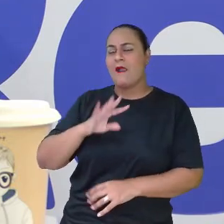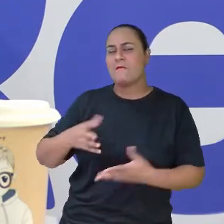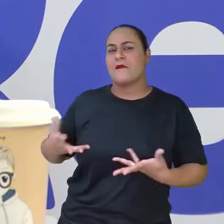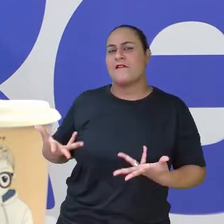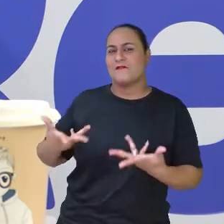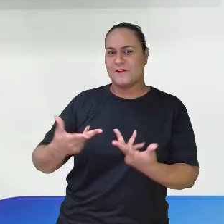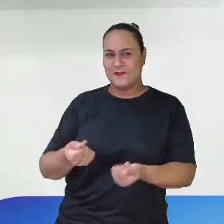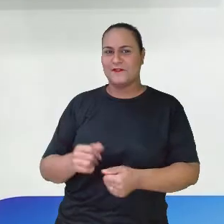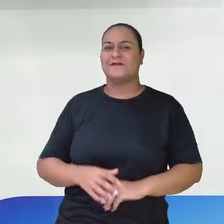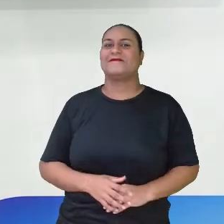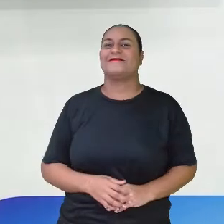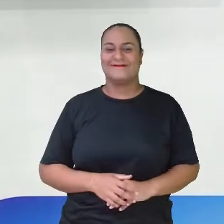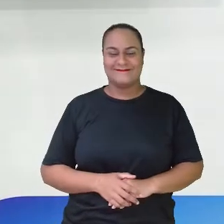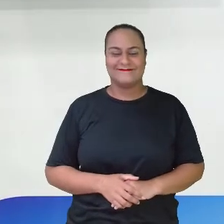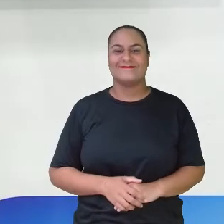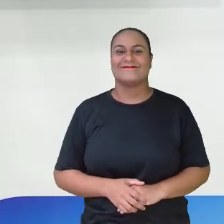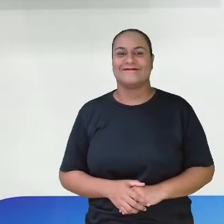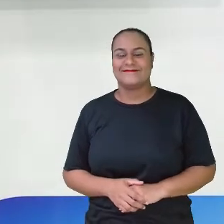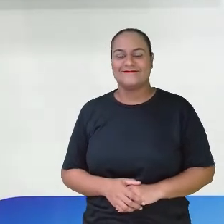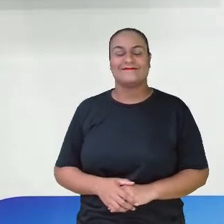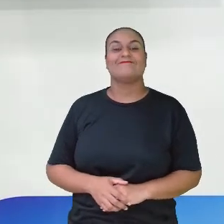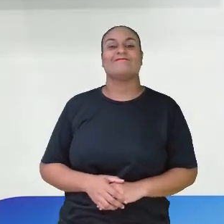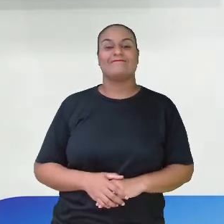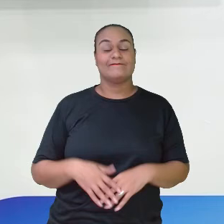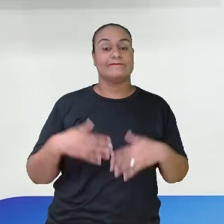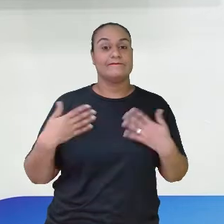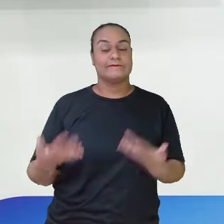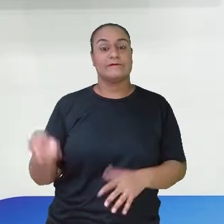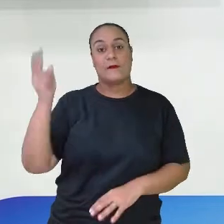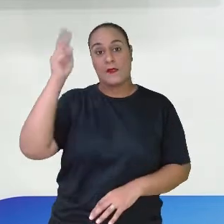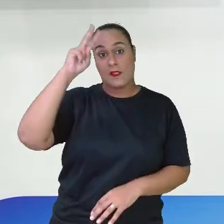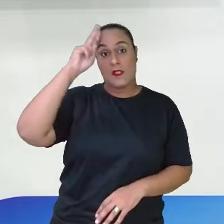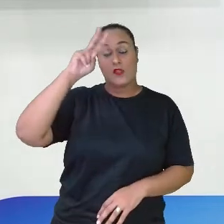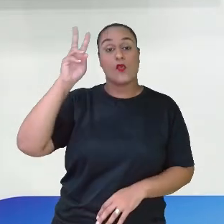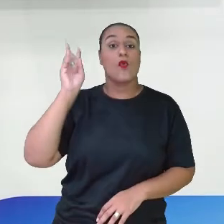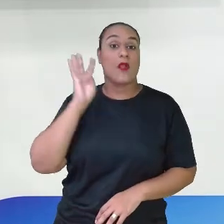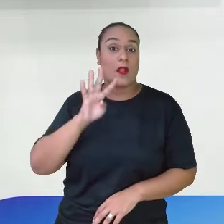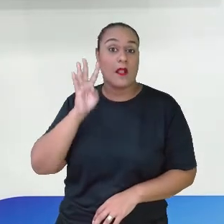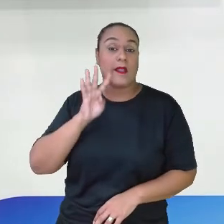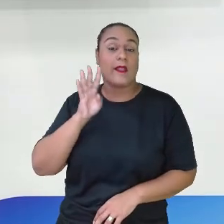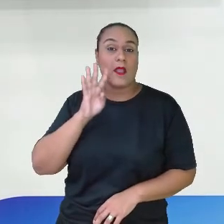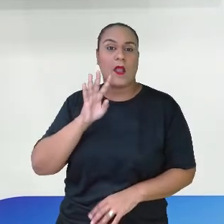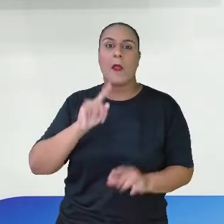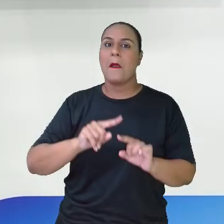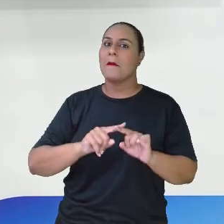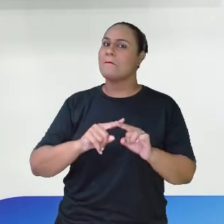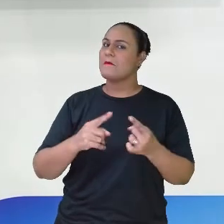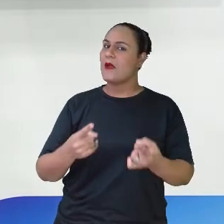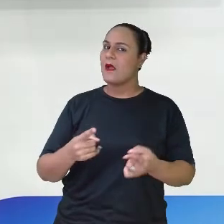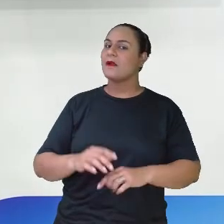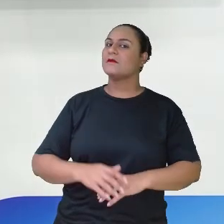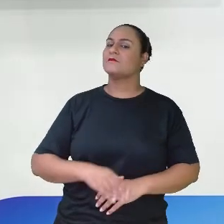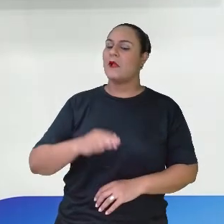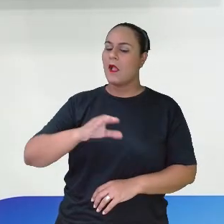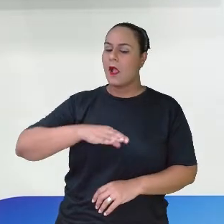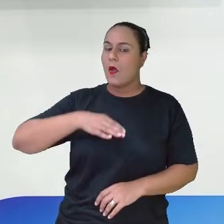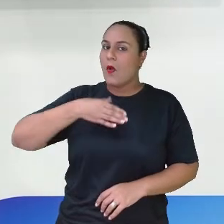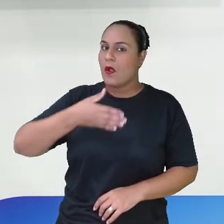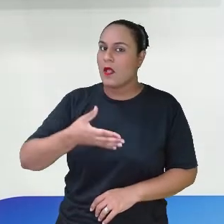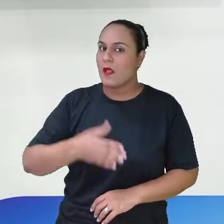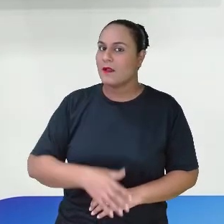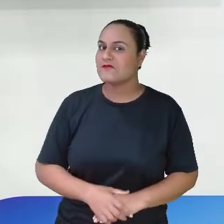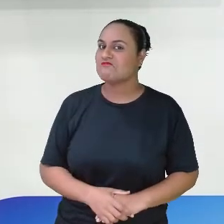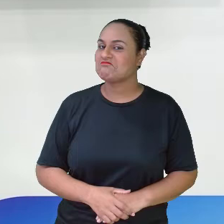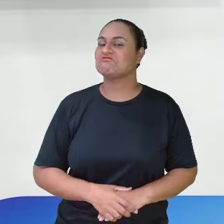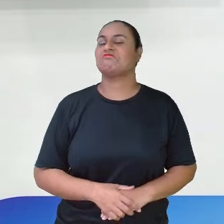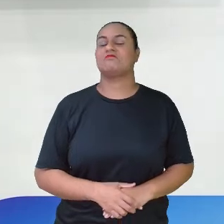ibope dele foi ótimo, então, Foi, né? sim. É isso aí. A história é legal. Agora, a questão da coragem.